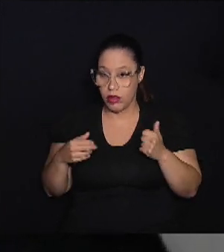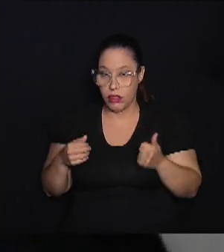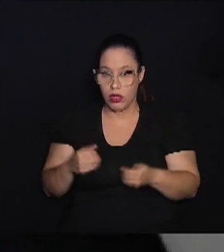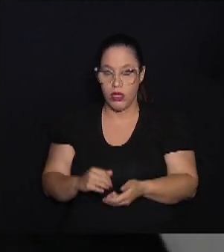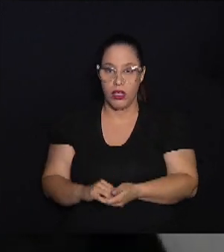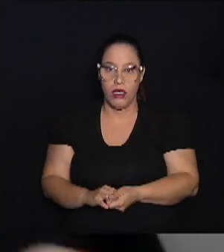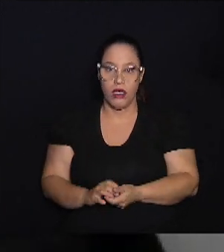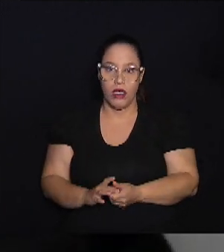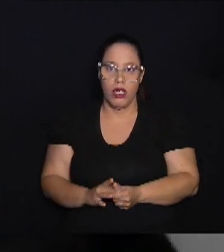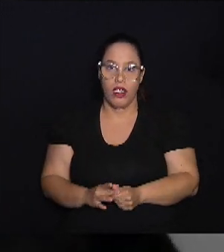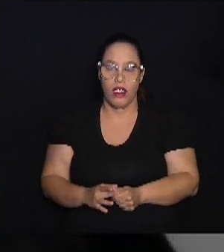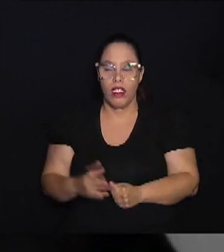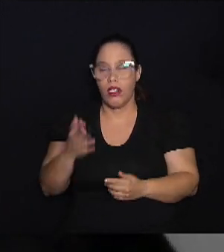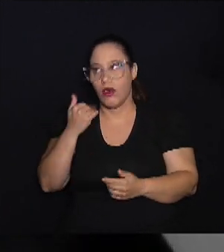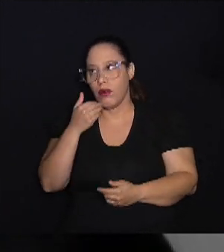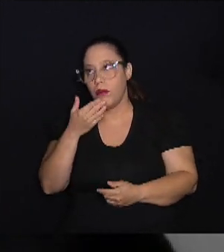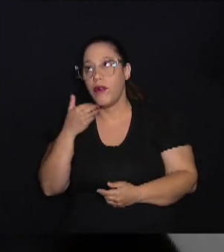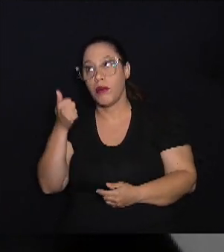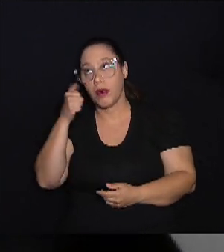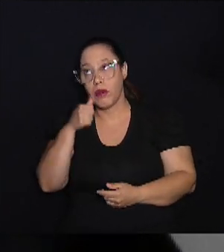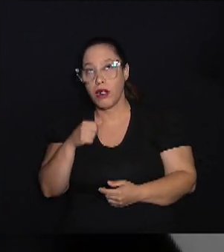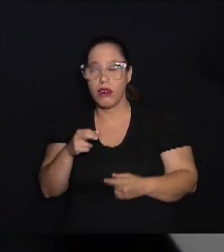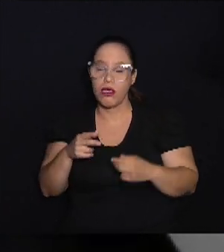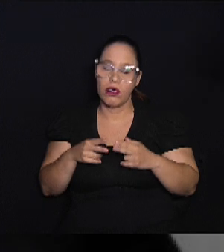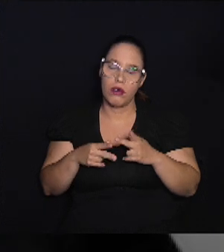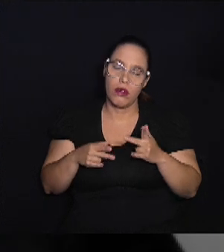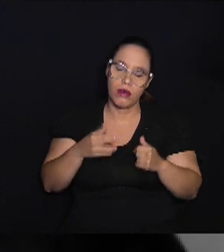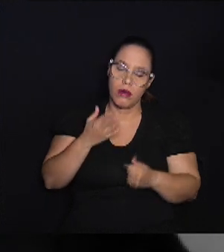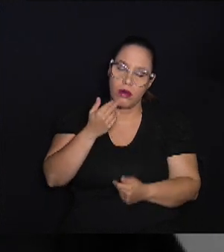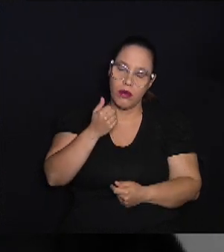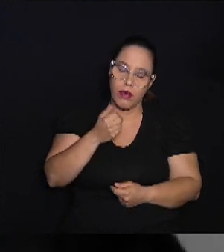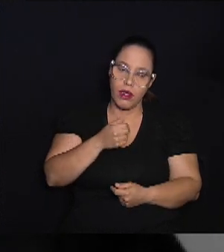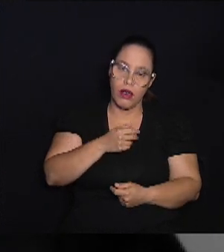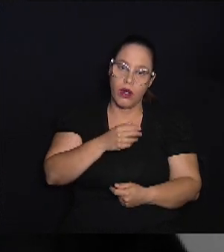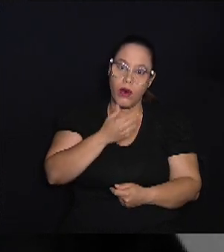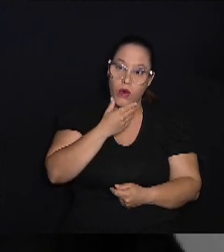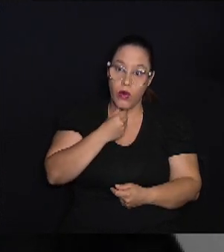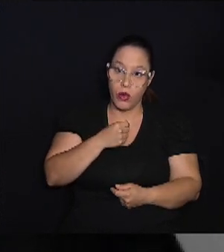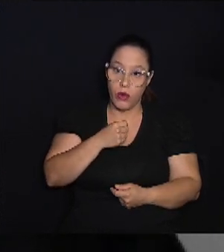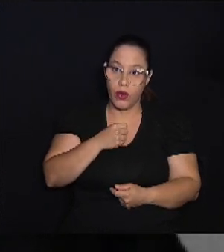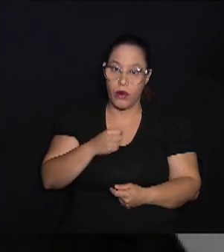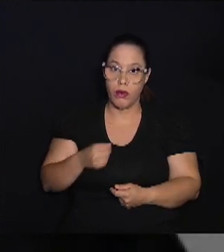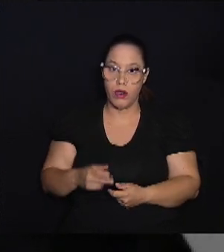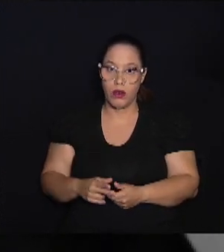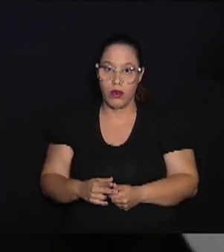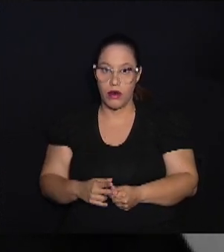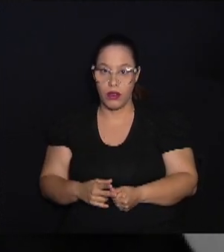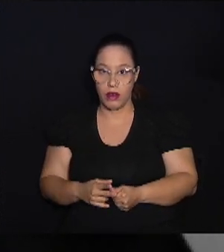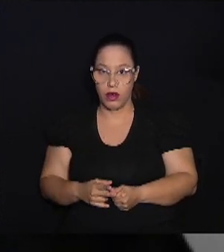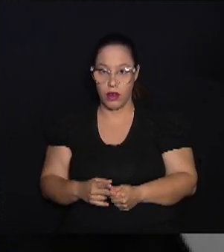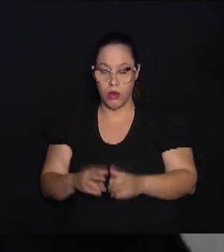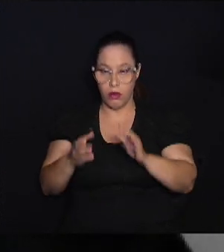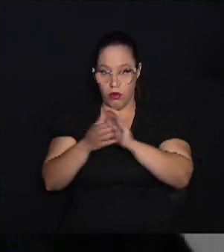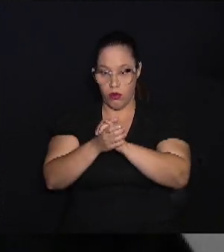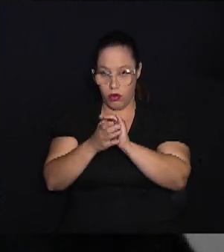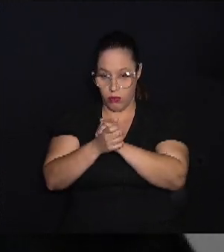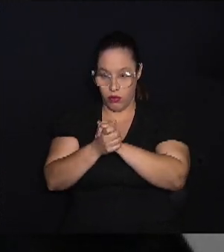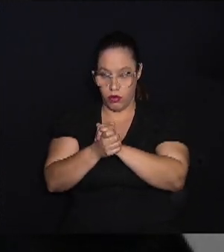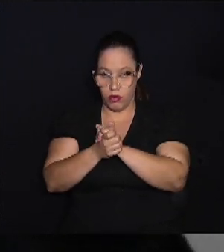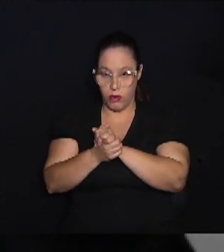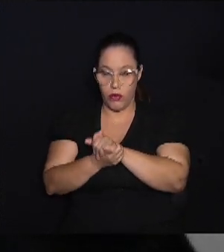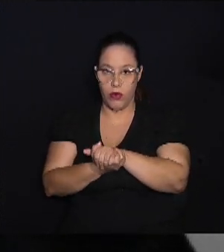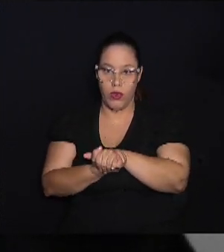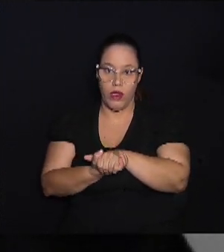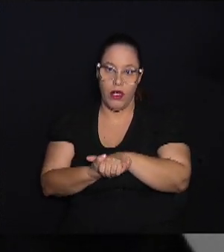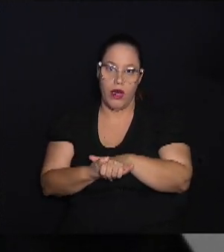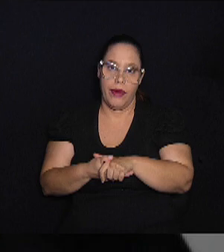do espermatozoide, tem alimentos que vão ser melhor para a produção e a maturação do óvulo. Para o casal, os que mais são